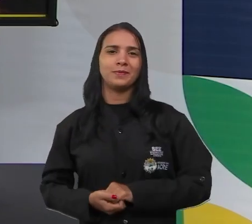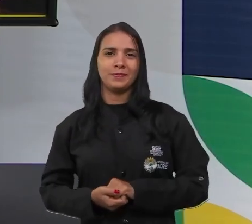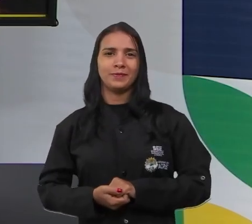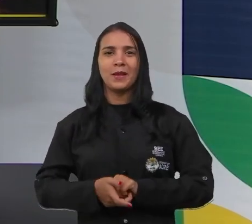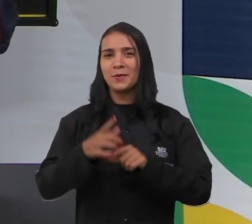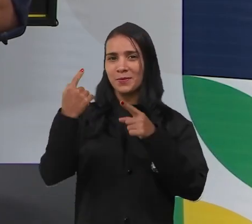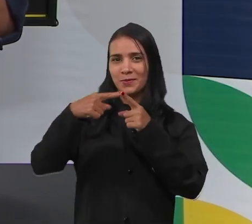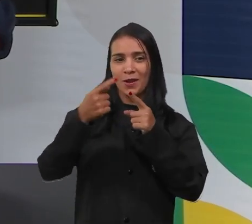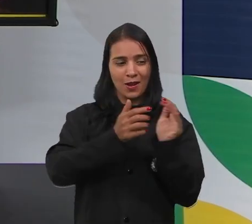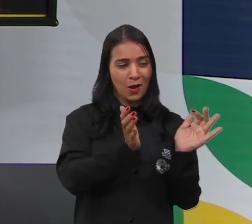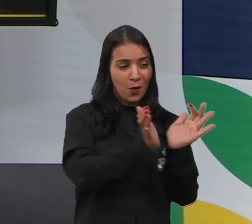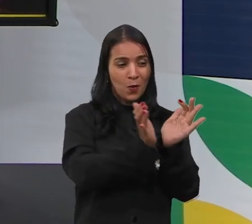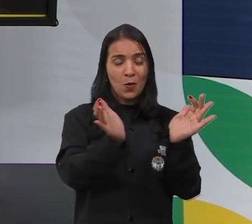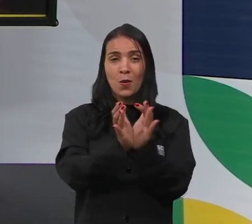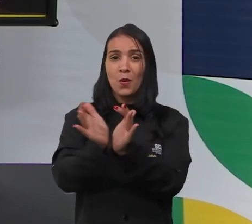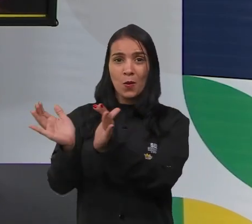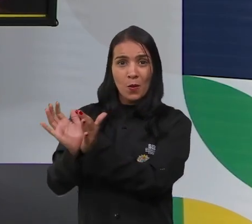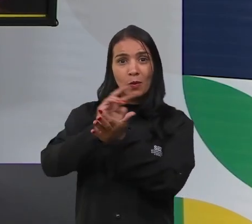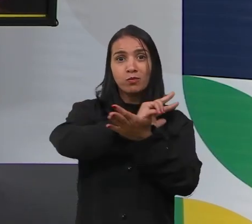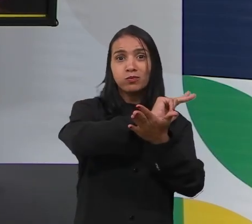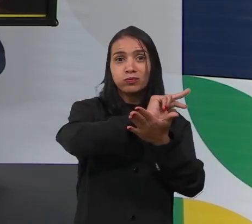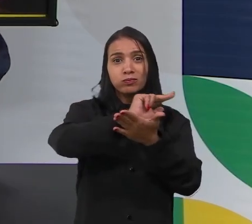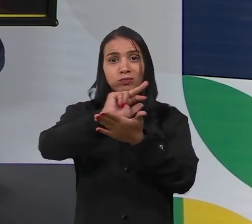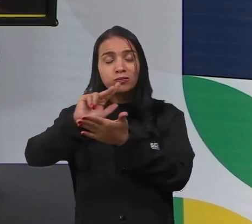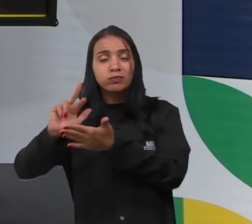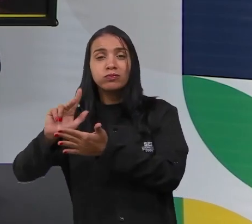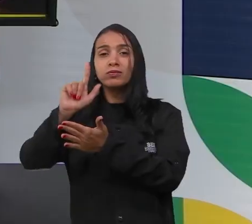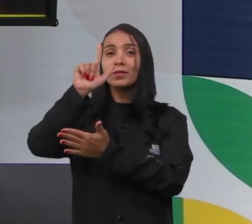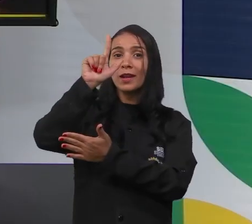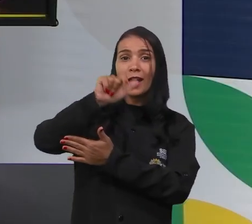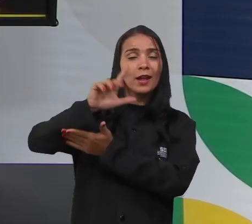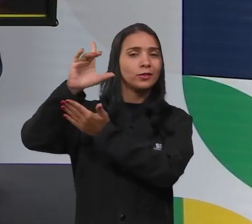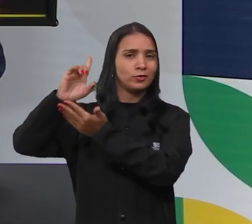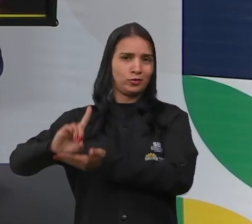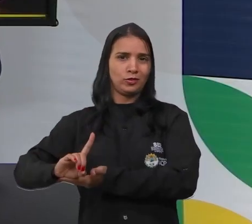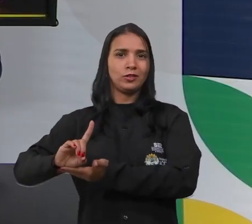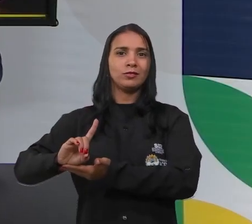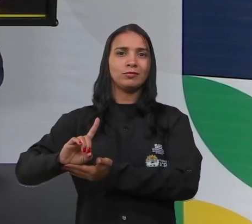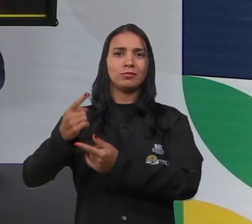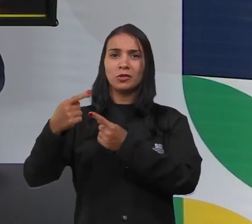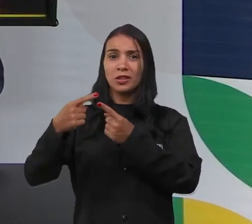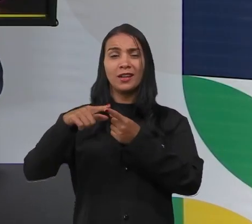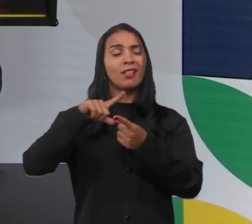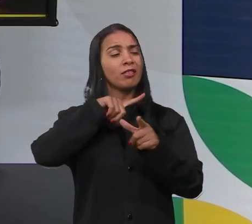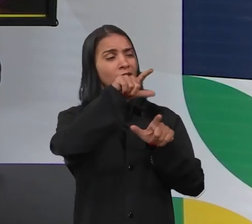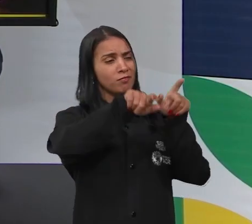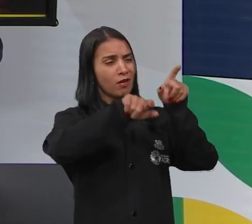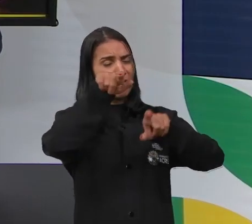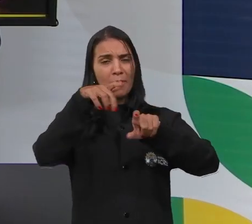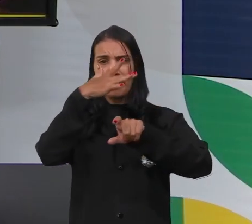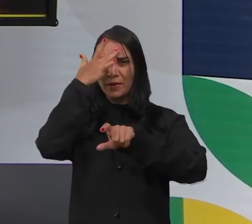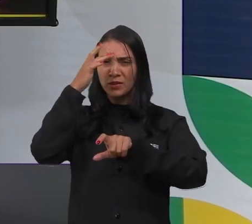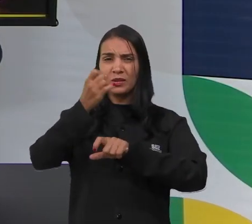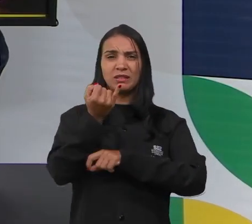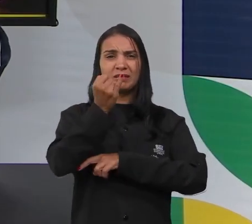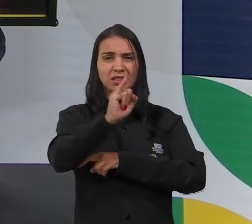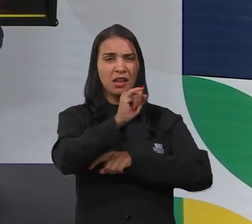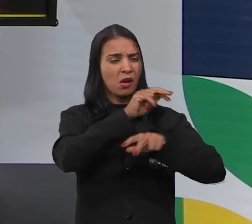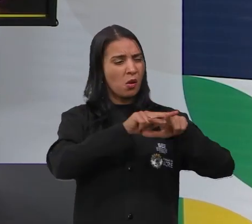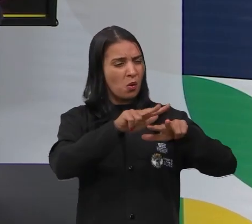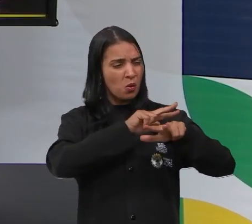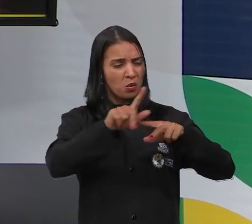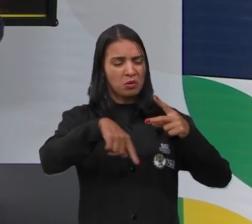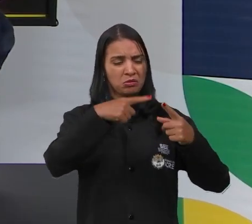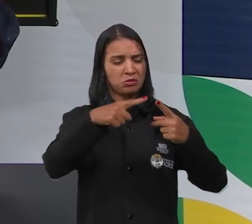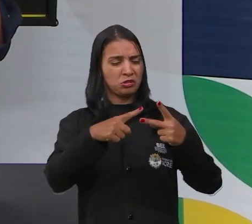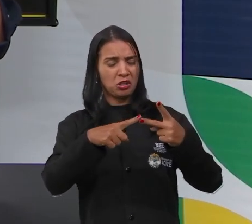esse coletivo e diversidade de indivíduos. Seja pela sua questão de gênero, seja pela sua idade,